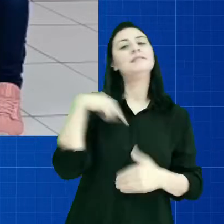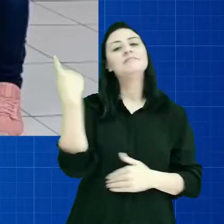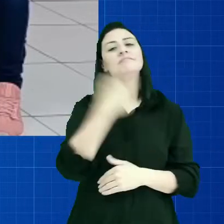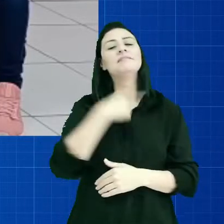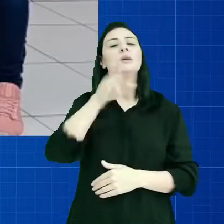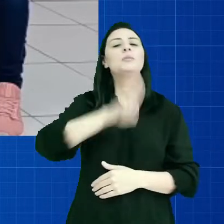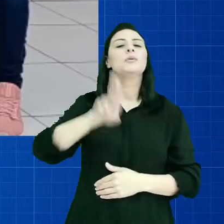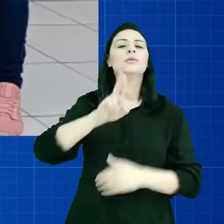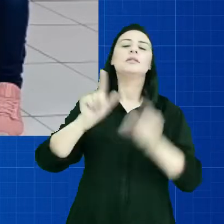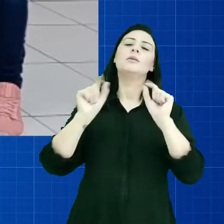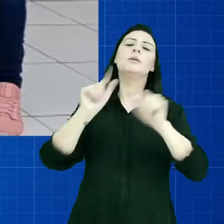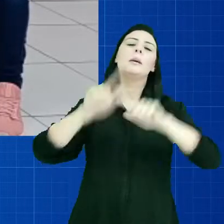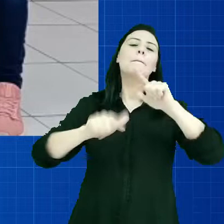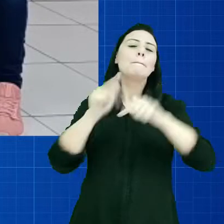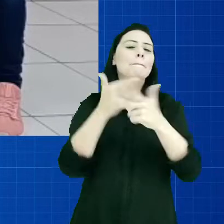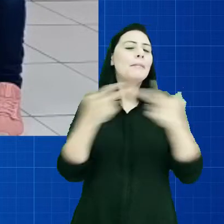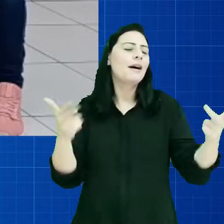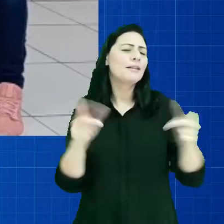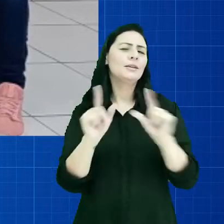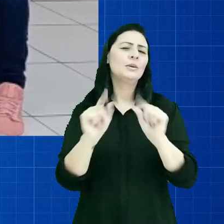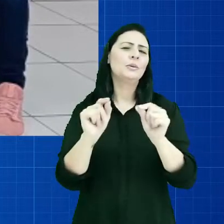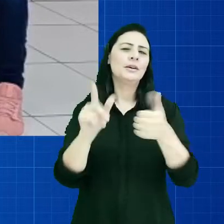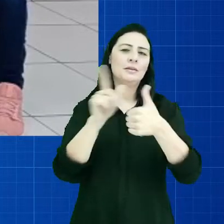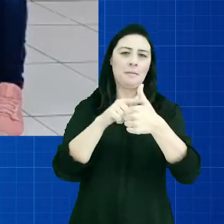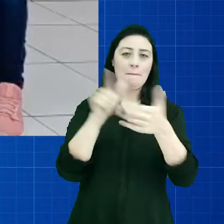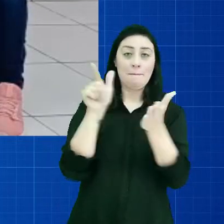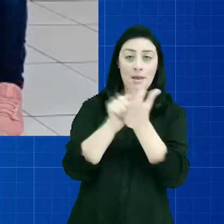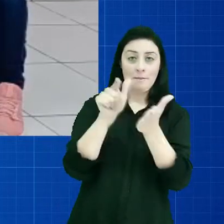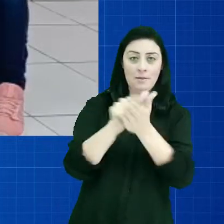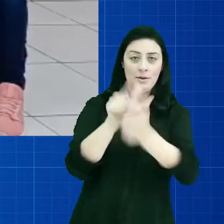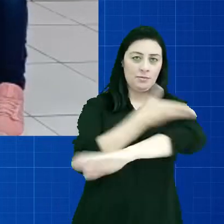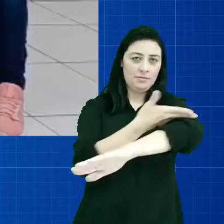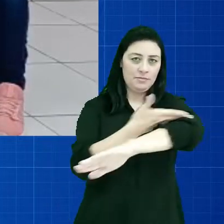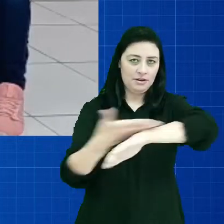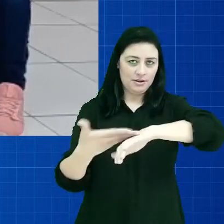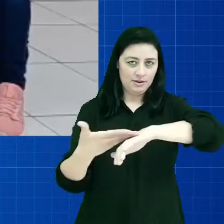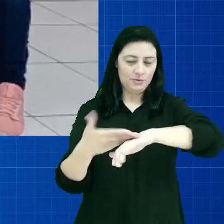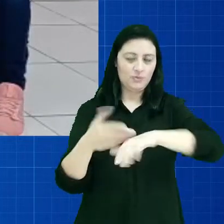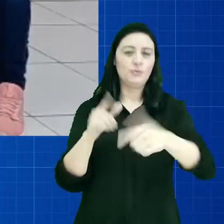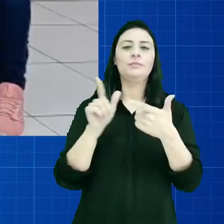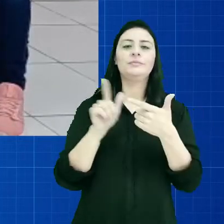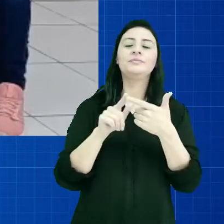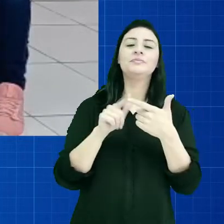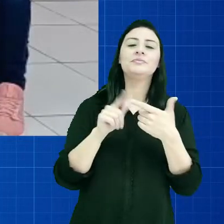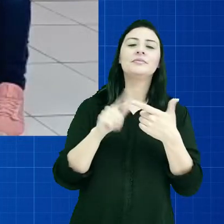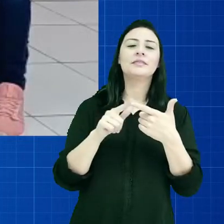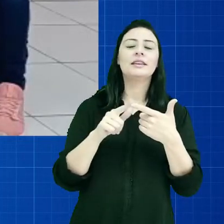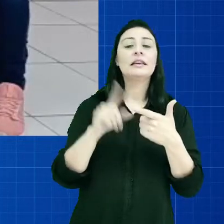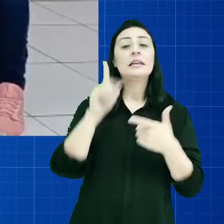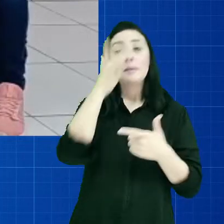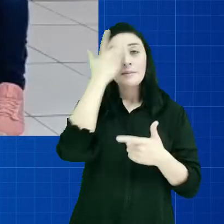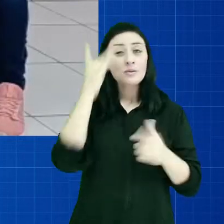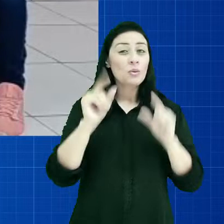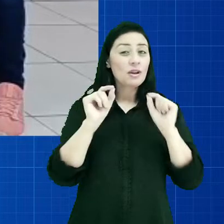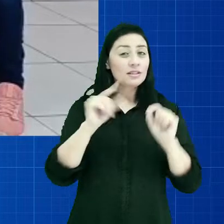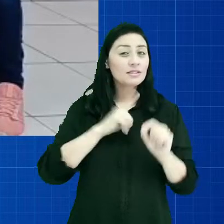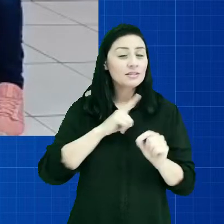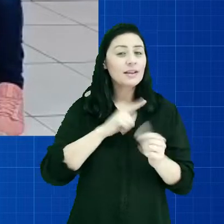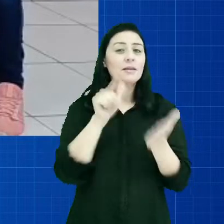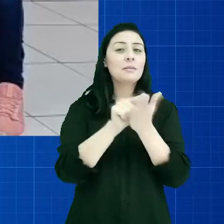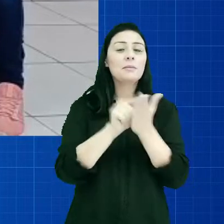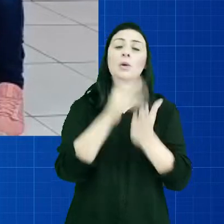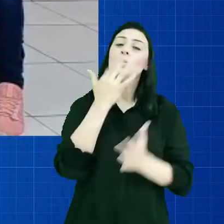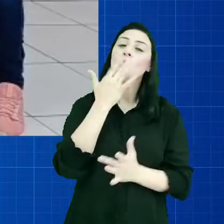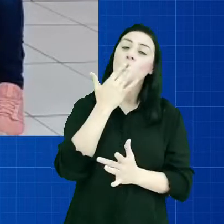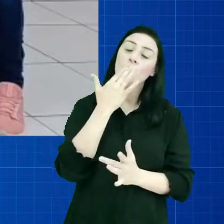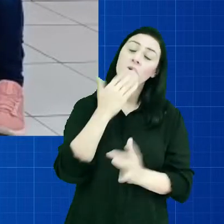Nós vamos utilizar para fazer essa atividade aqui papel sulfite, tá? Papel sulfite branco. Quem tiver folha